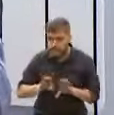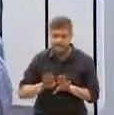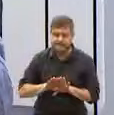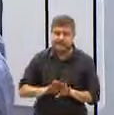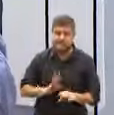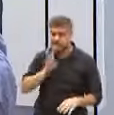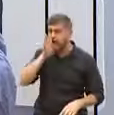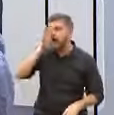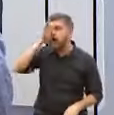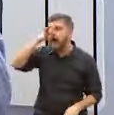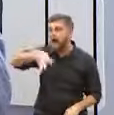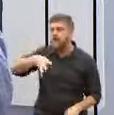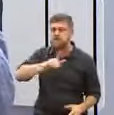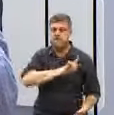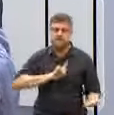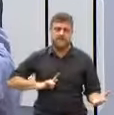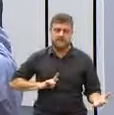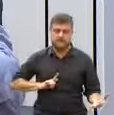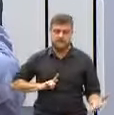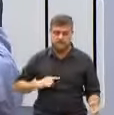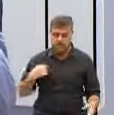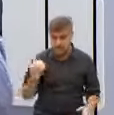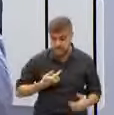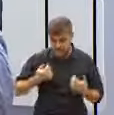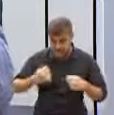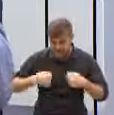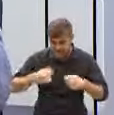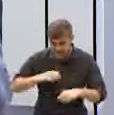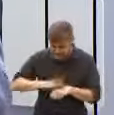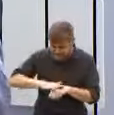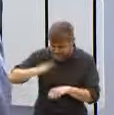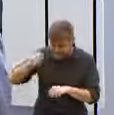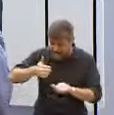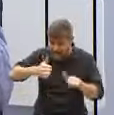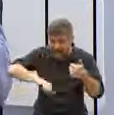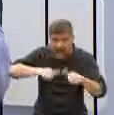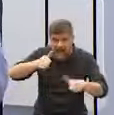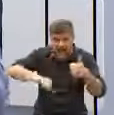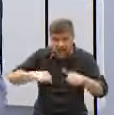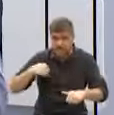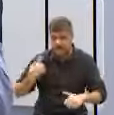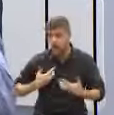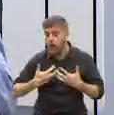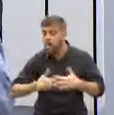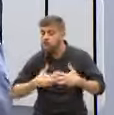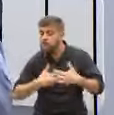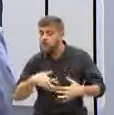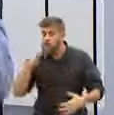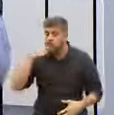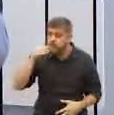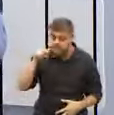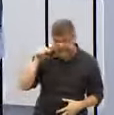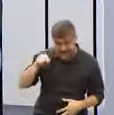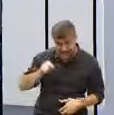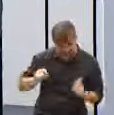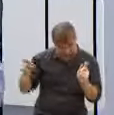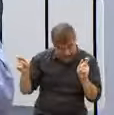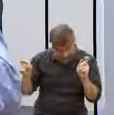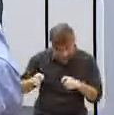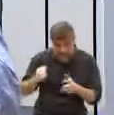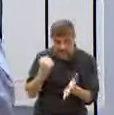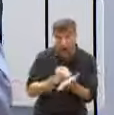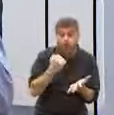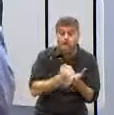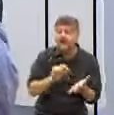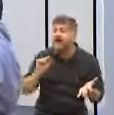paga o preço, né? Na realidade, essa é a necessidade que a gente precisa cada vez mais reavaliar o nosso funcionário, a capacitação, a